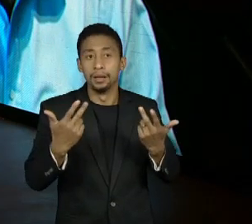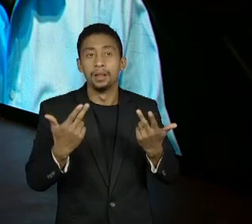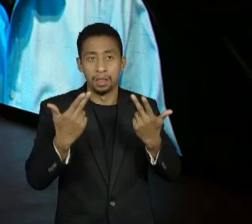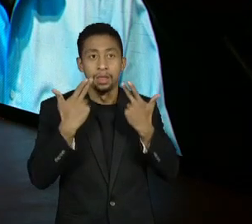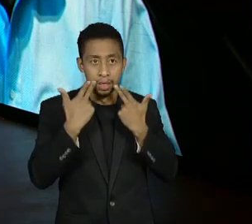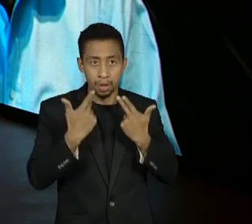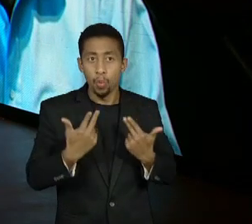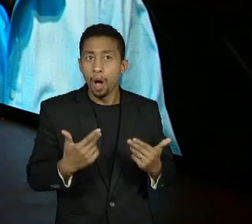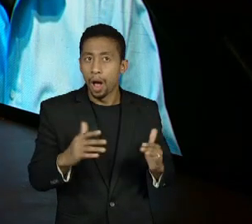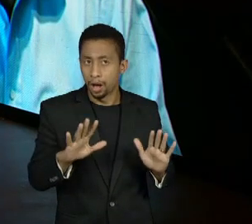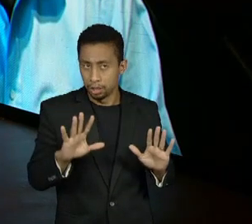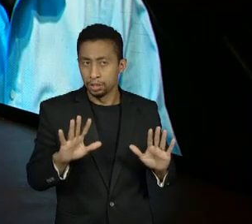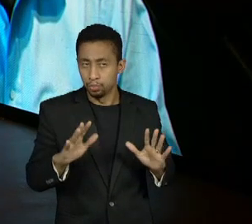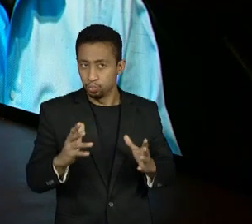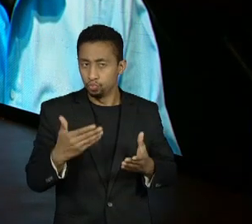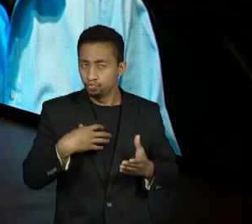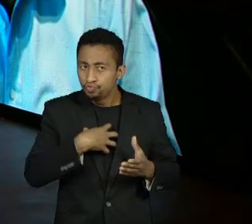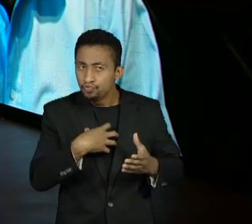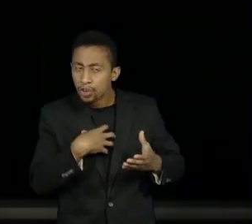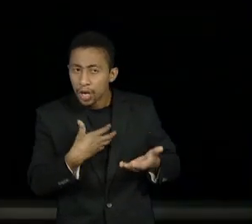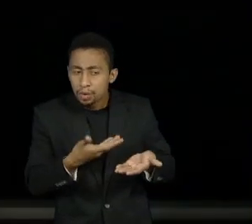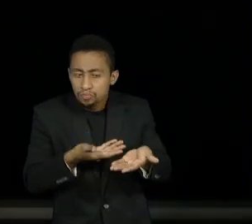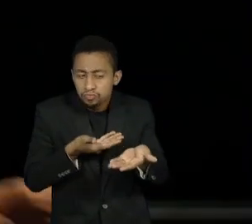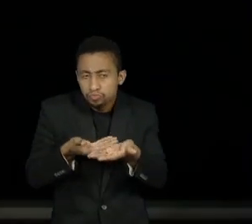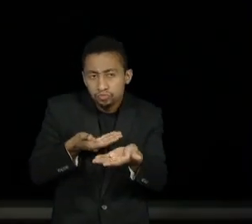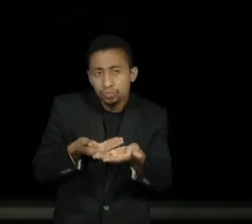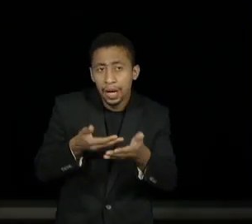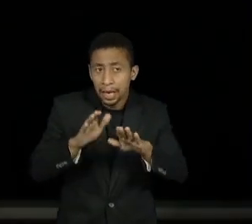como chegar nas crianças.